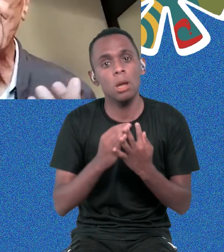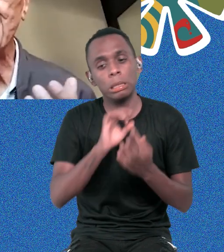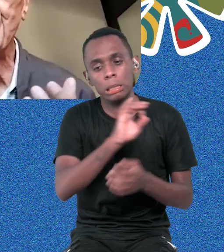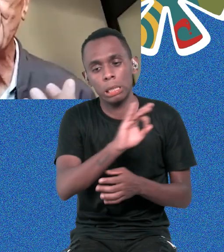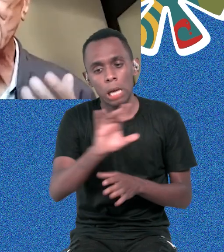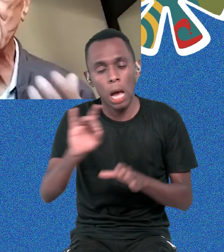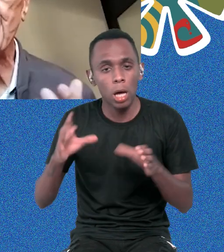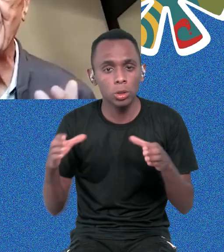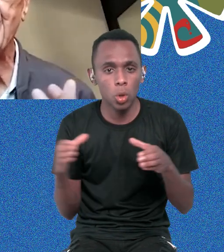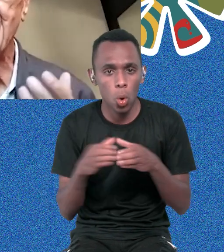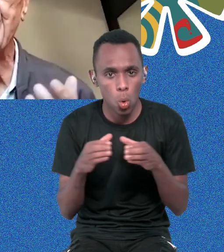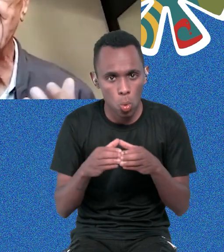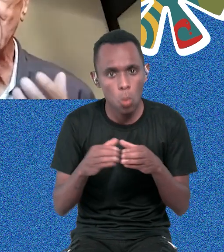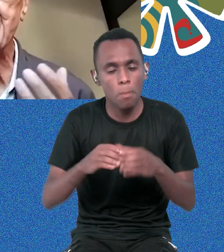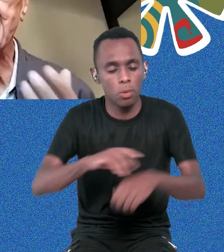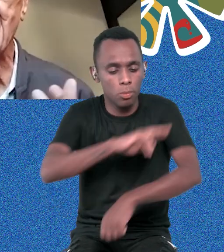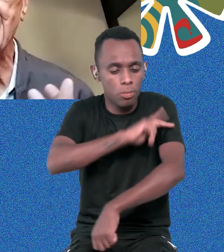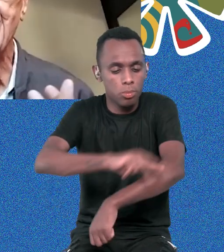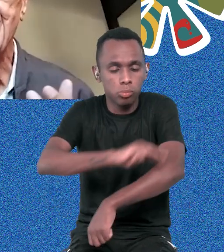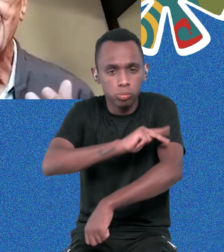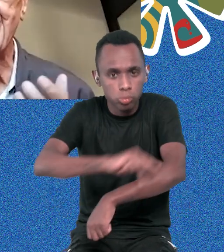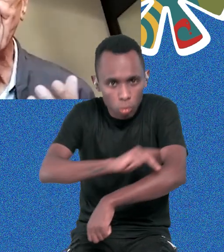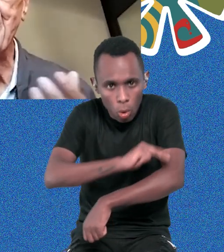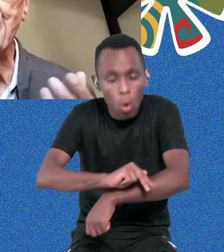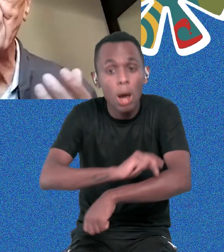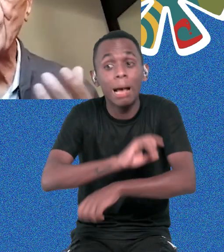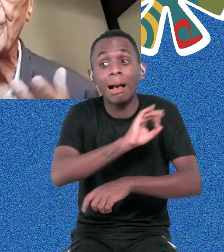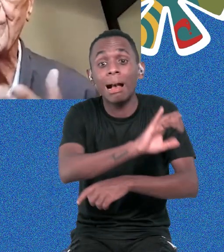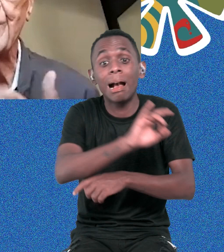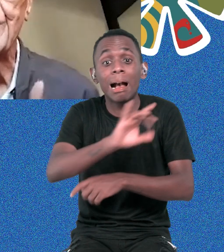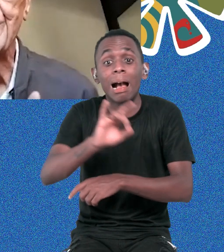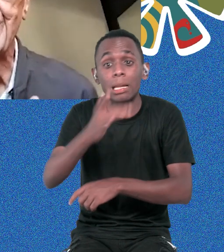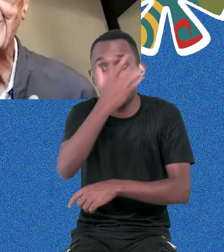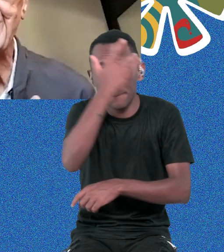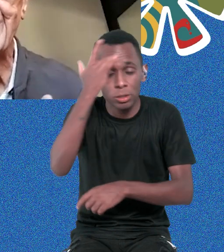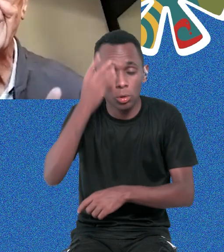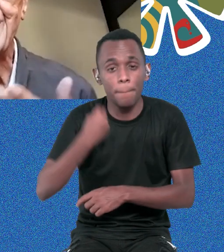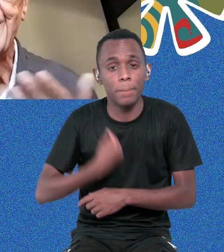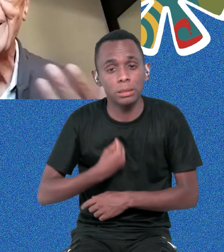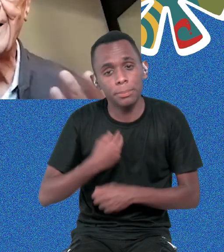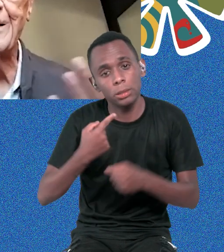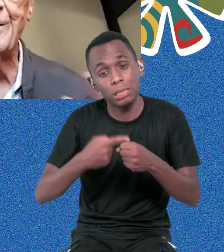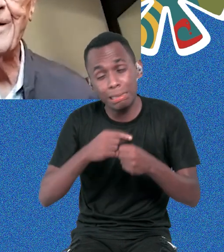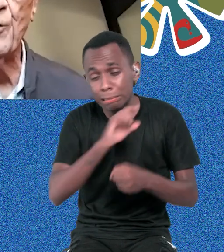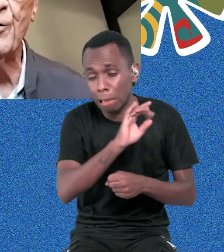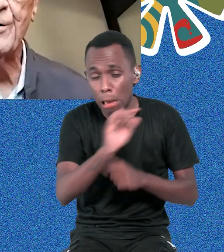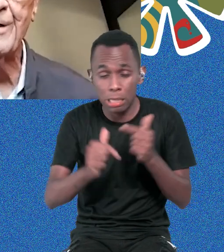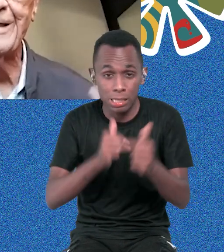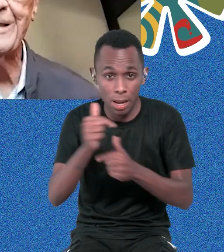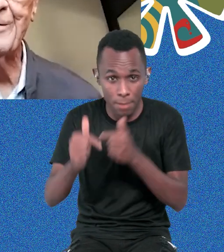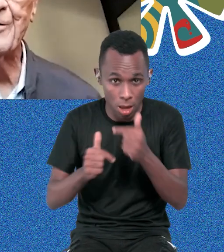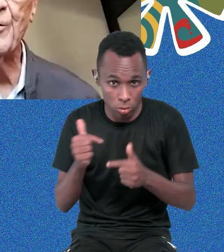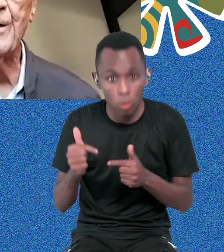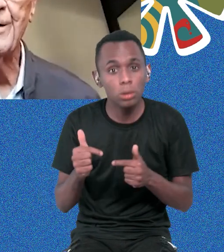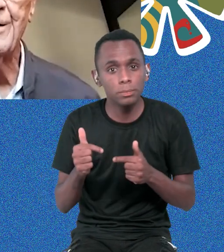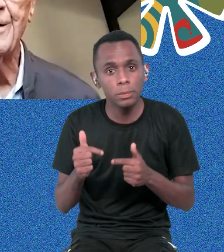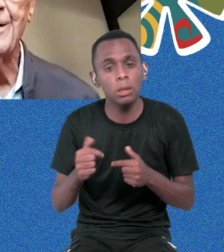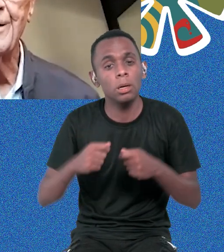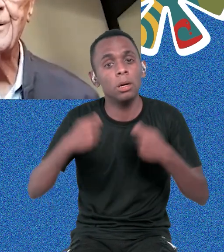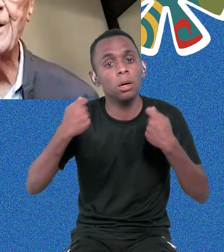cada coletivo social, étnico, racial, cada membro da cidade, cada trabalhador, cada